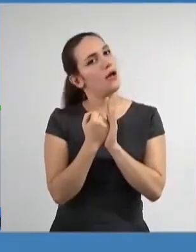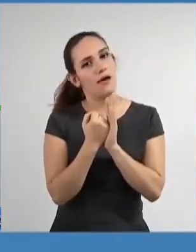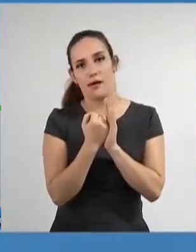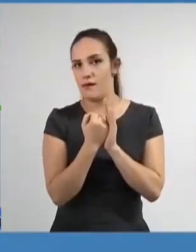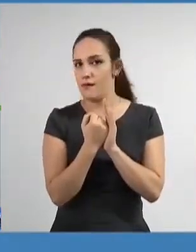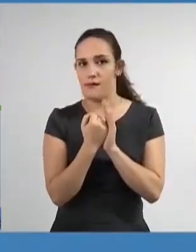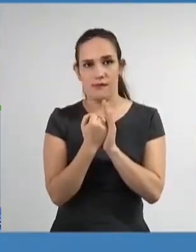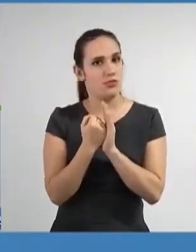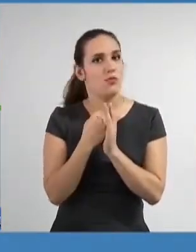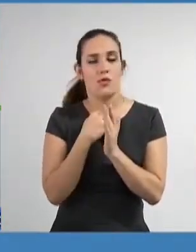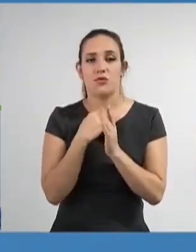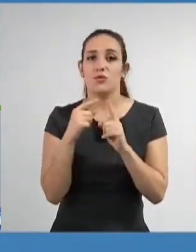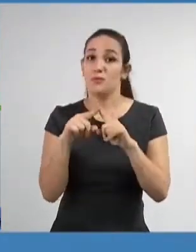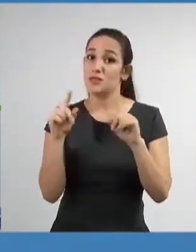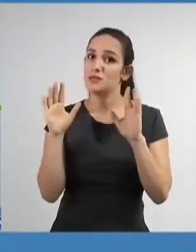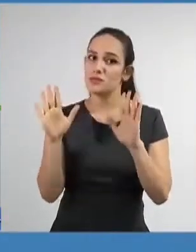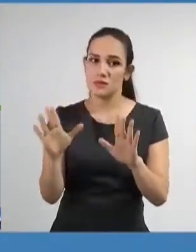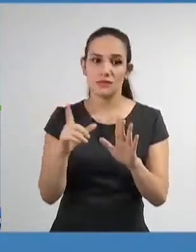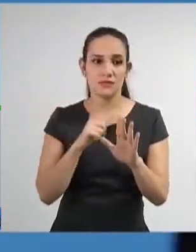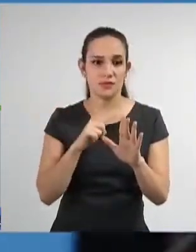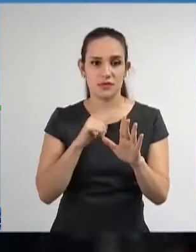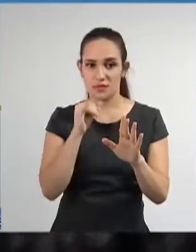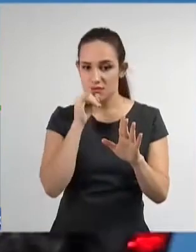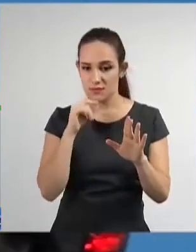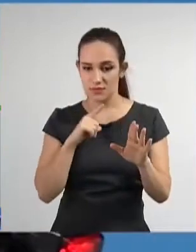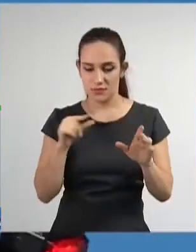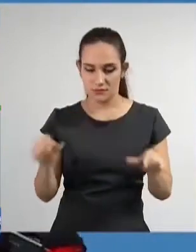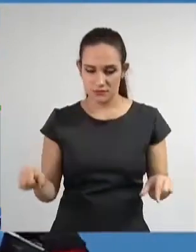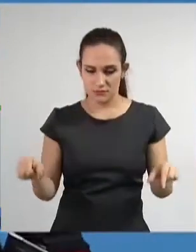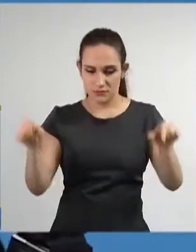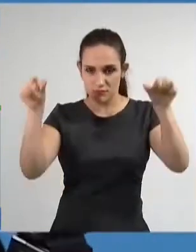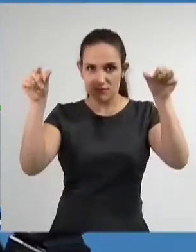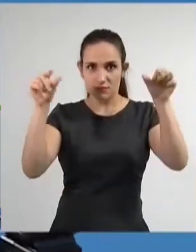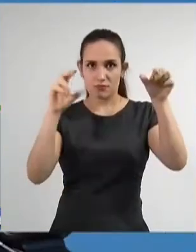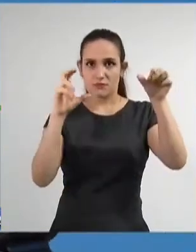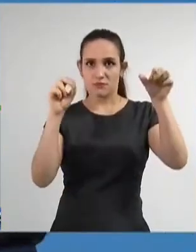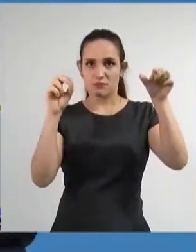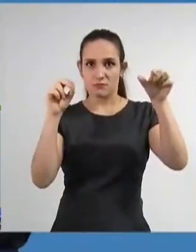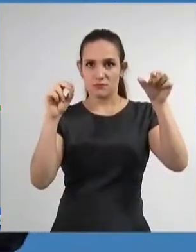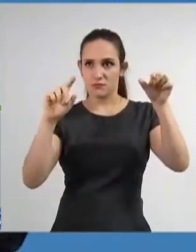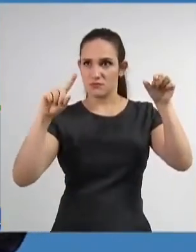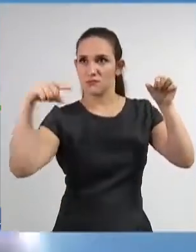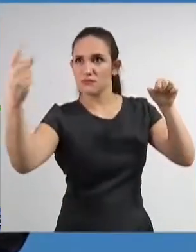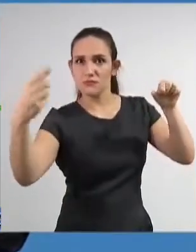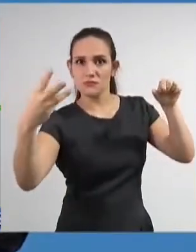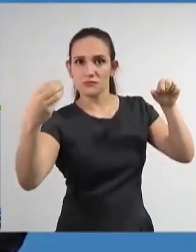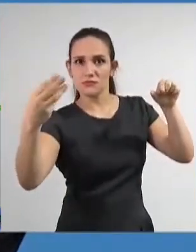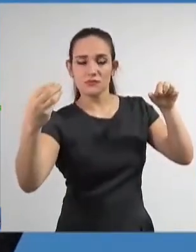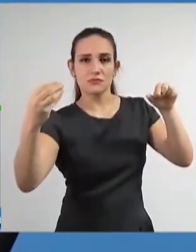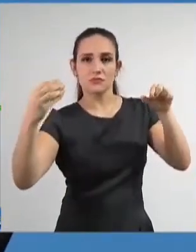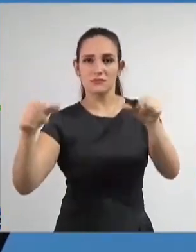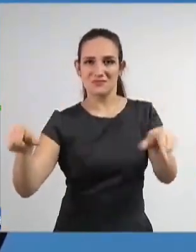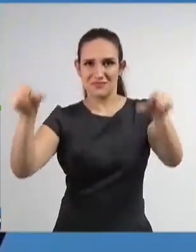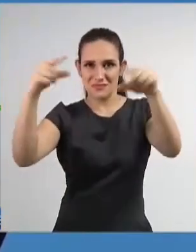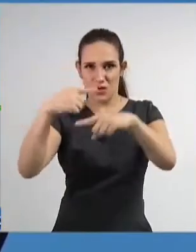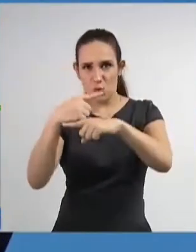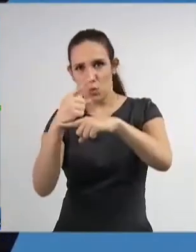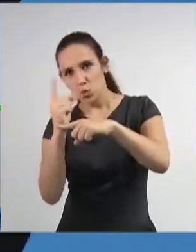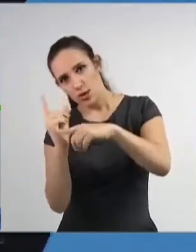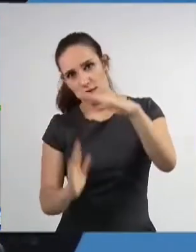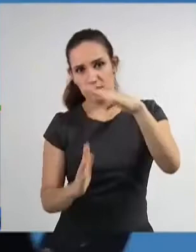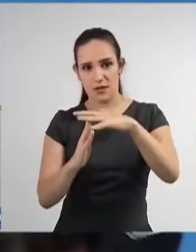eletrônica, que não é a pegadinha, uma de 50, outra de 30 ali na frente, ou o radar, que está bem sinalizado,